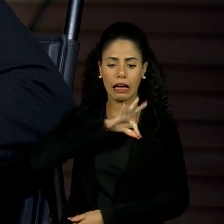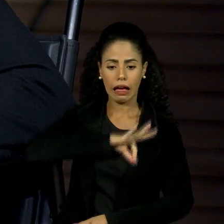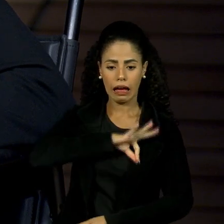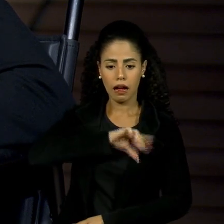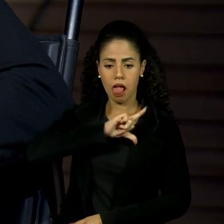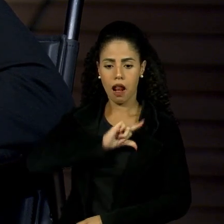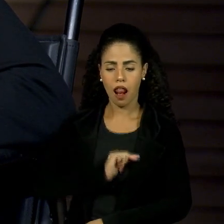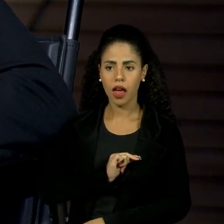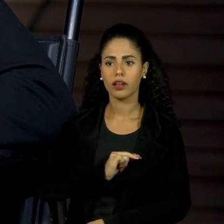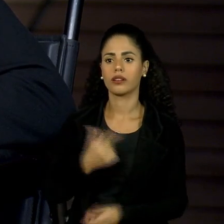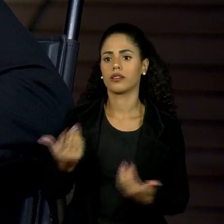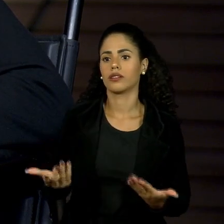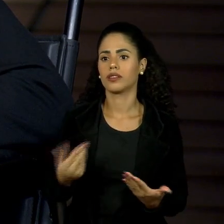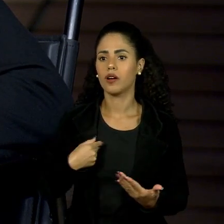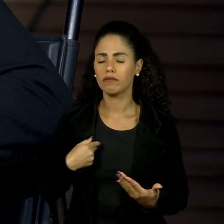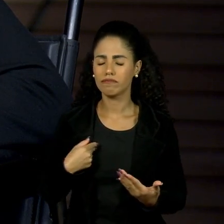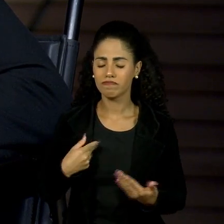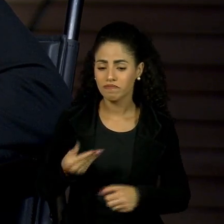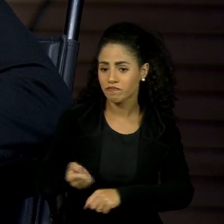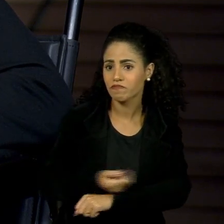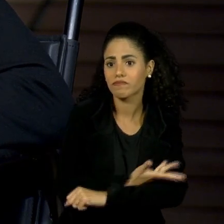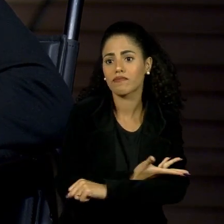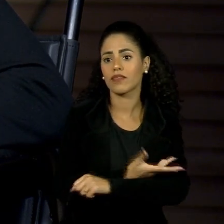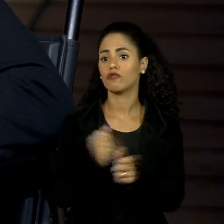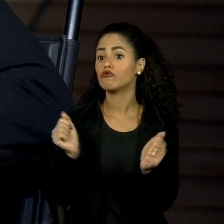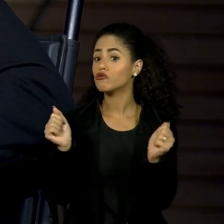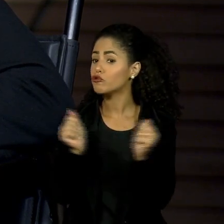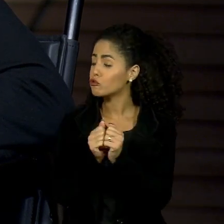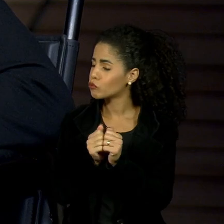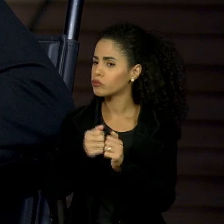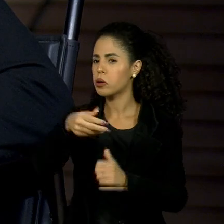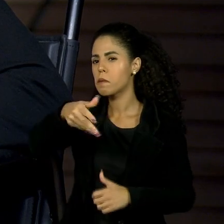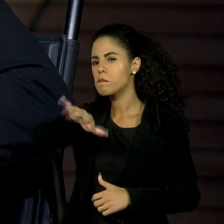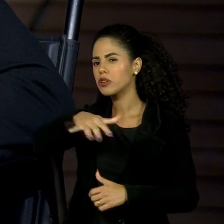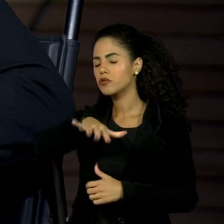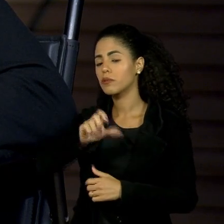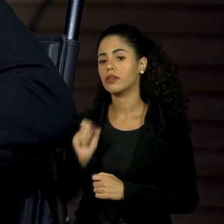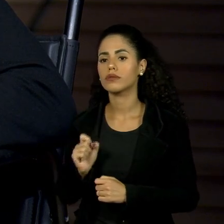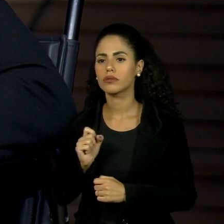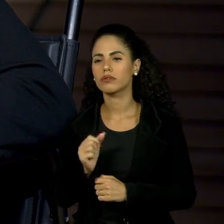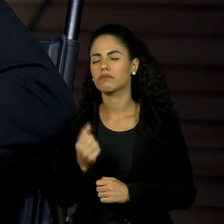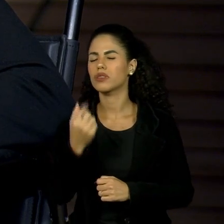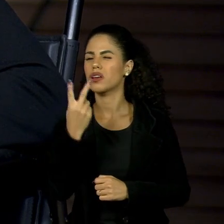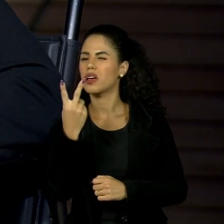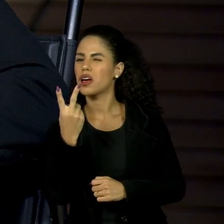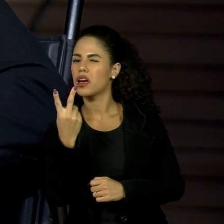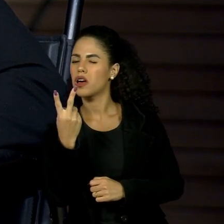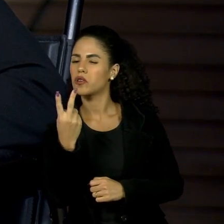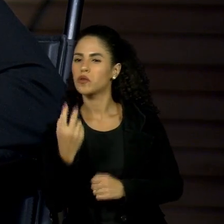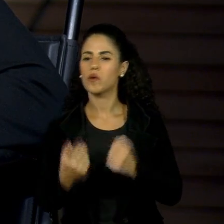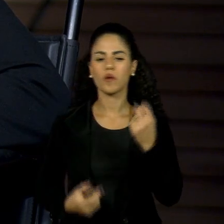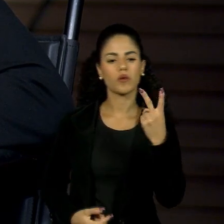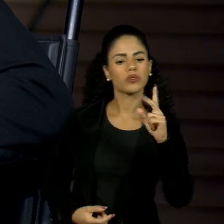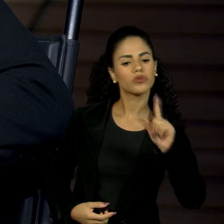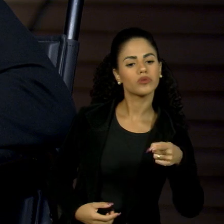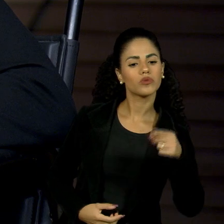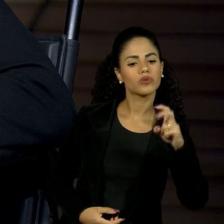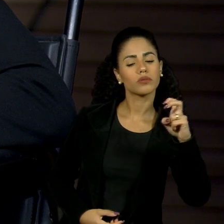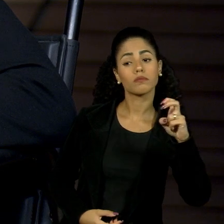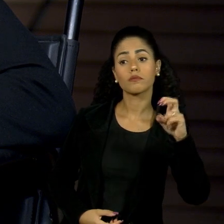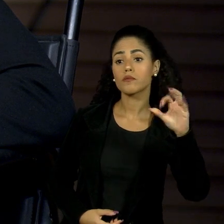emocional. Você está vivendo junto. A gente tem uma estimativa de que algo em torno de 2 a 2,5%